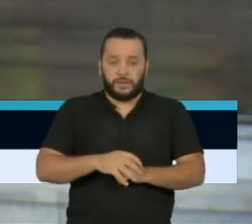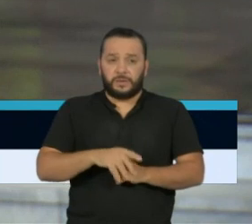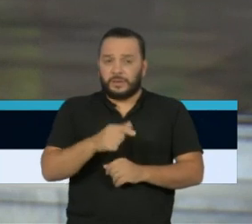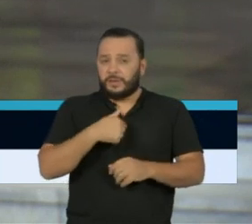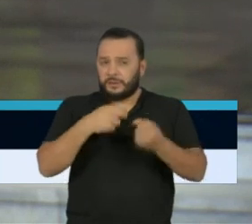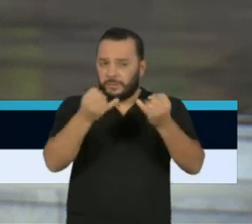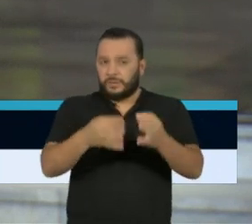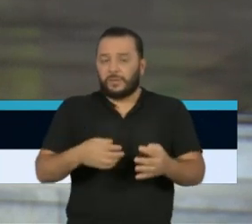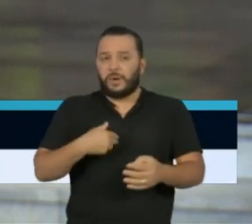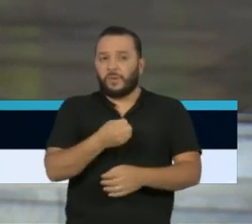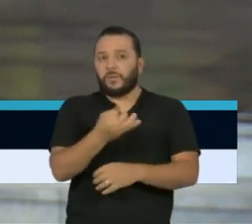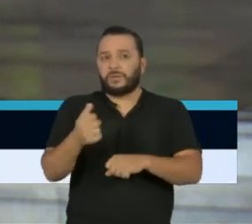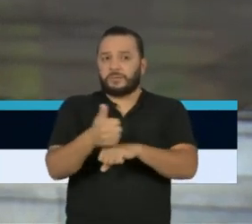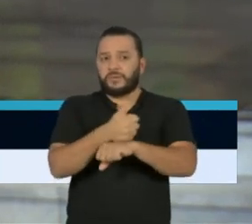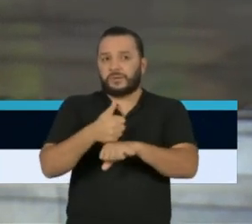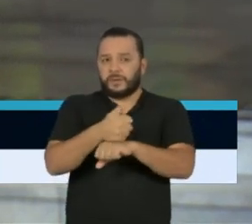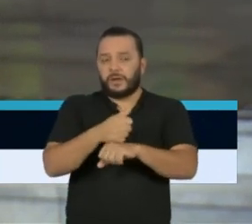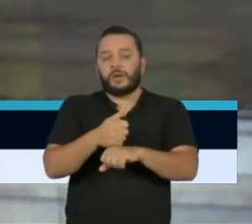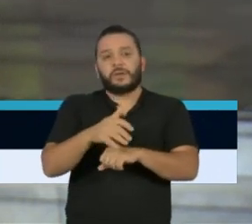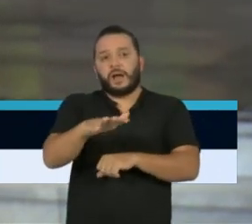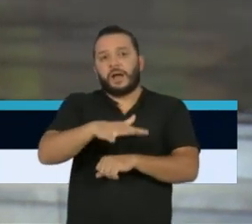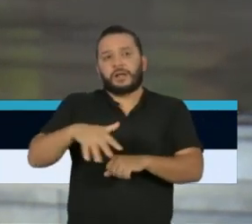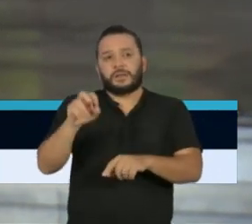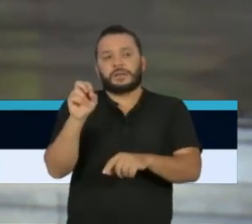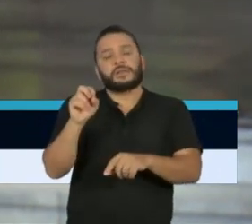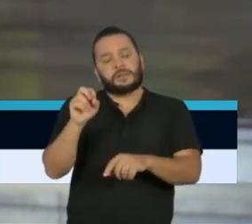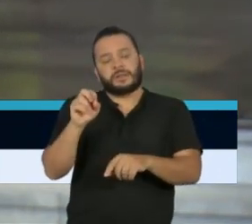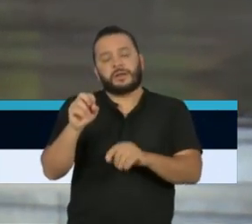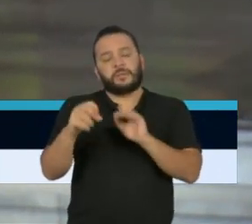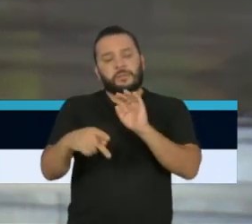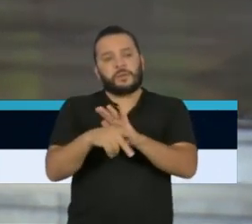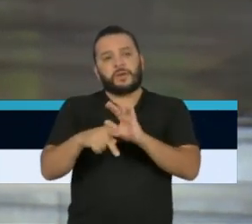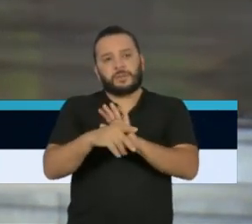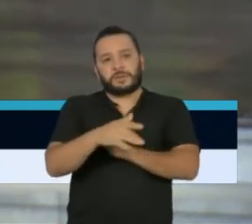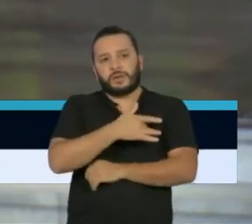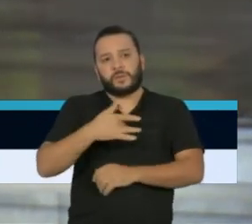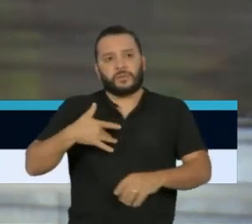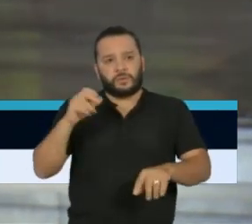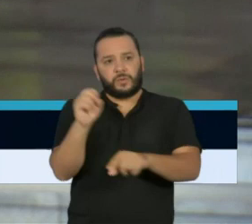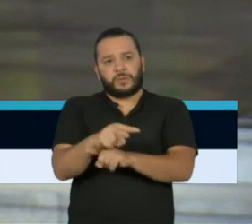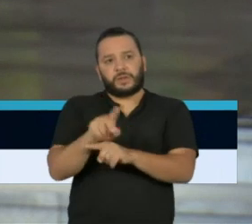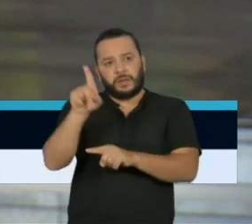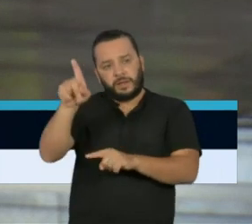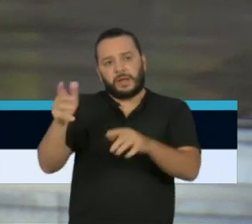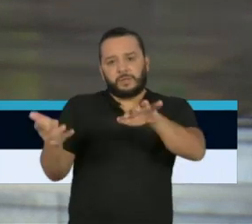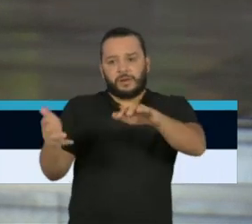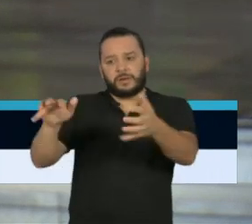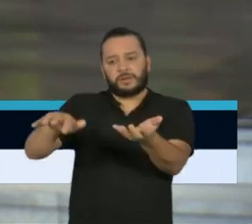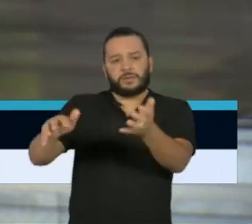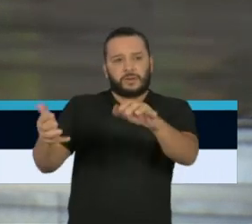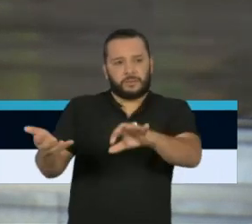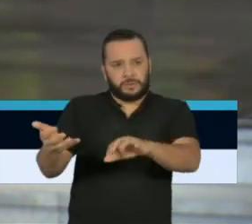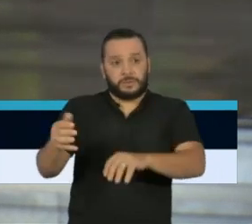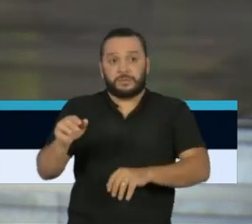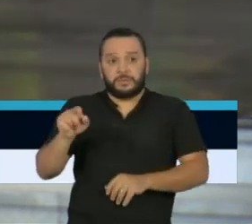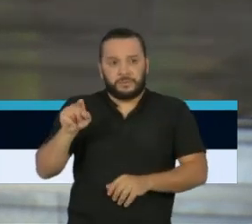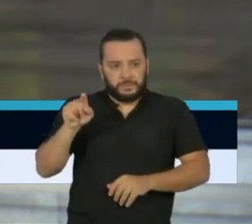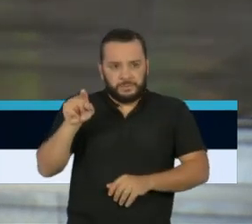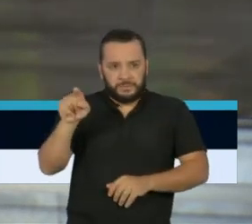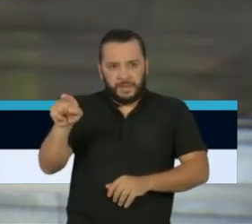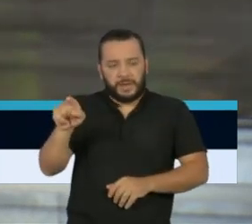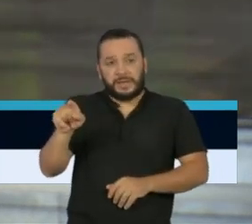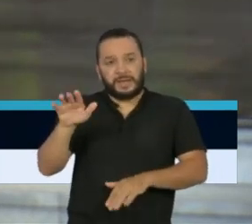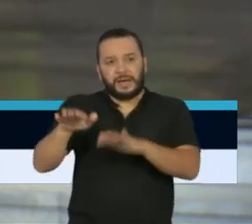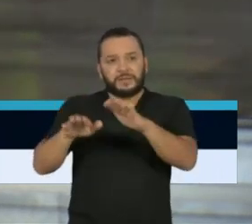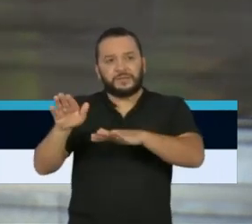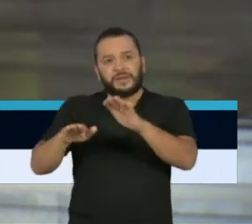de saúde que estão sendo contratados em Paraisópolis. Como garantir, através de um protocolo, que não haja, por exemplo, uma subnotificação de